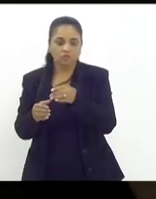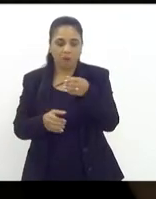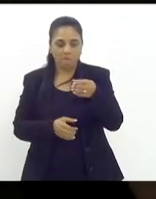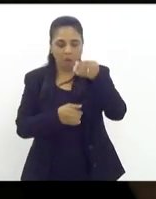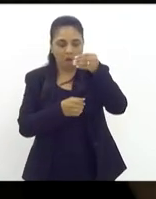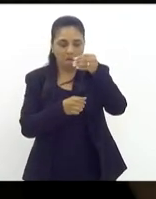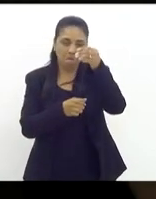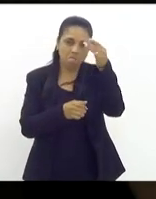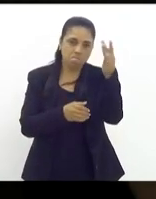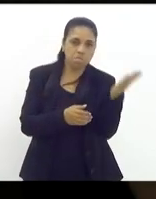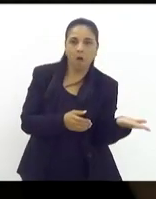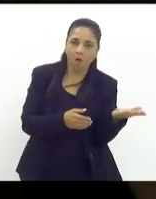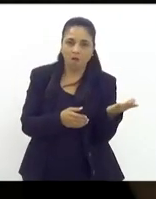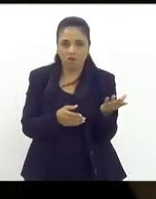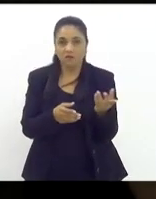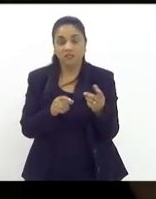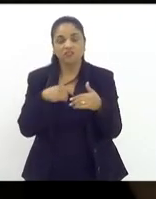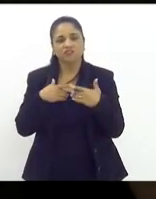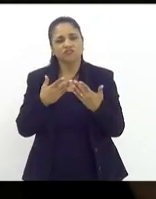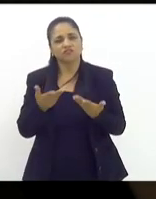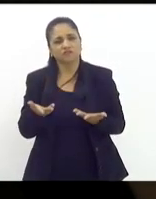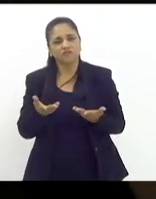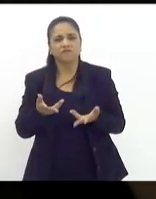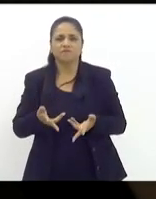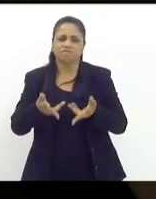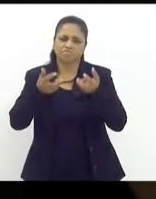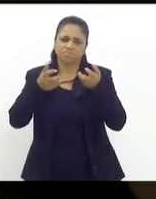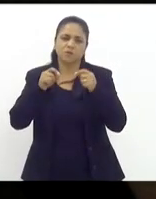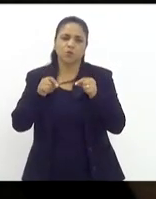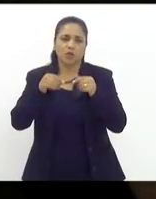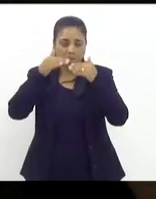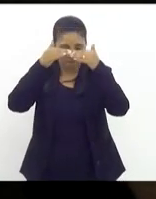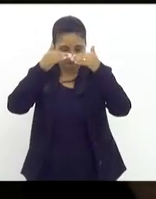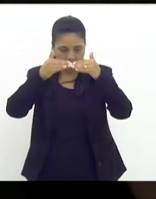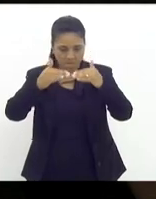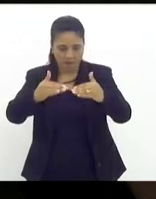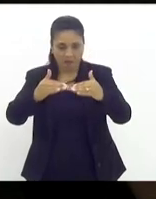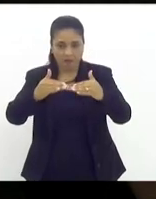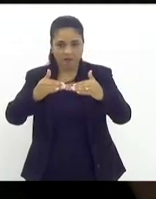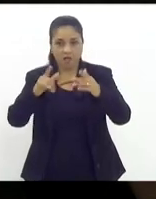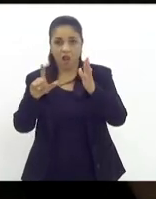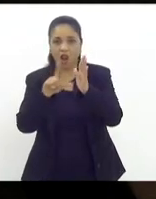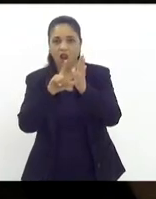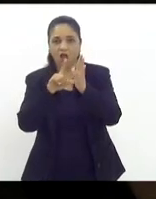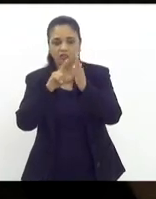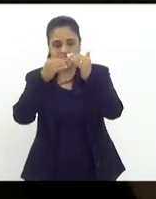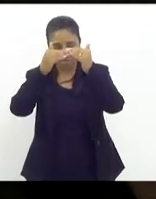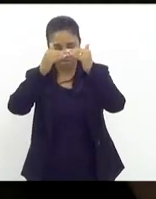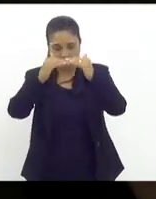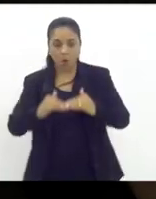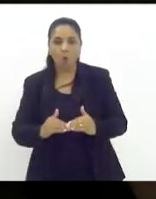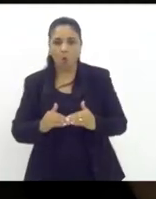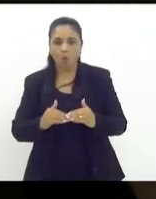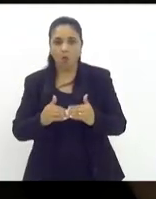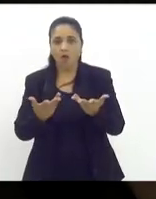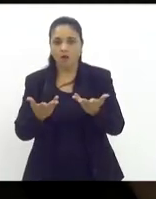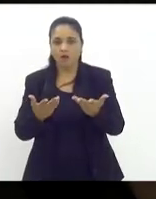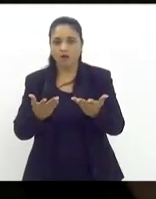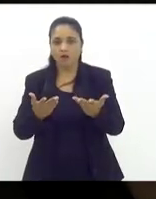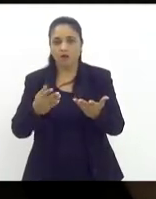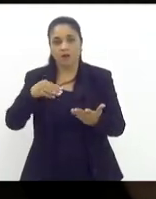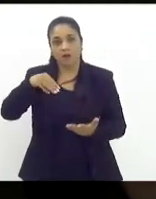aqui marquises desabarem. Agora menos. Porque lá o cidadão chega, vê